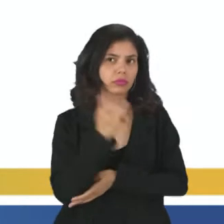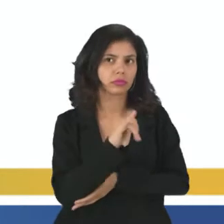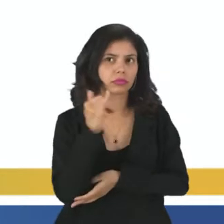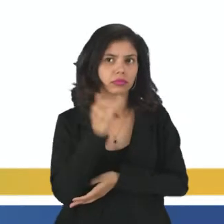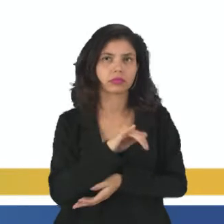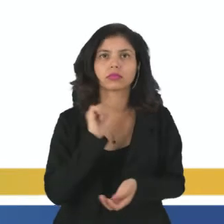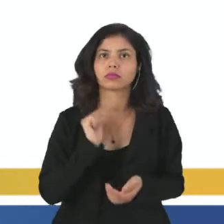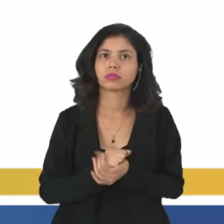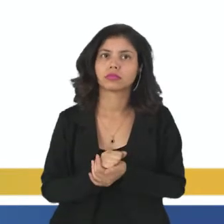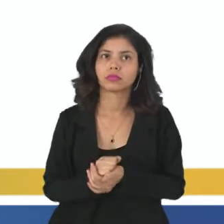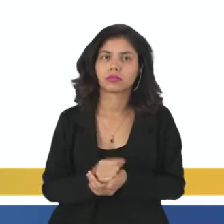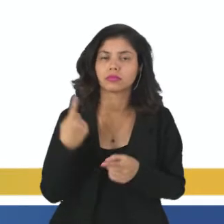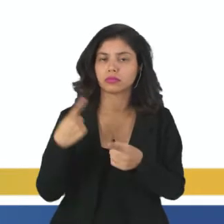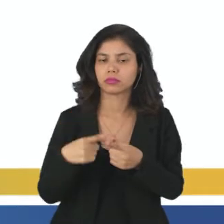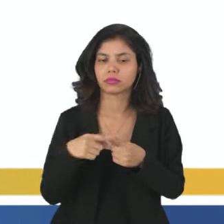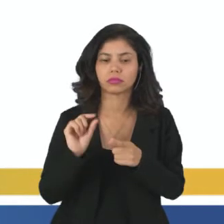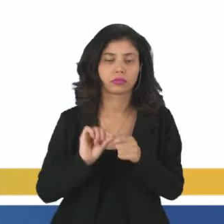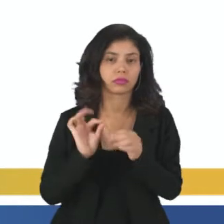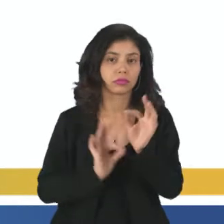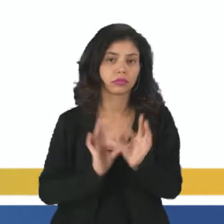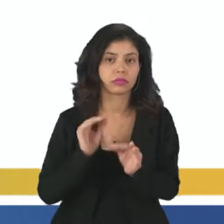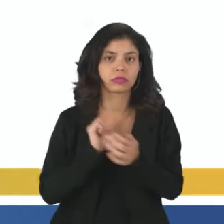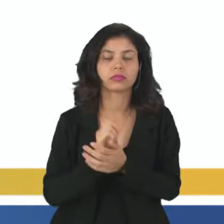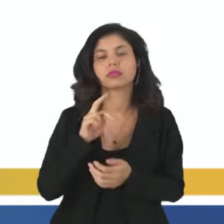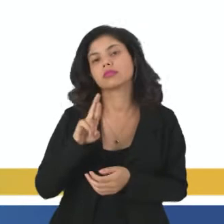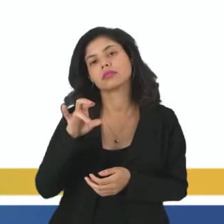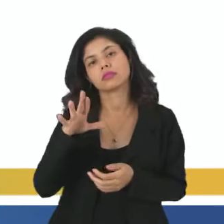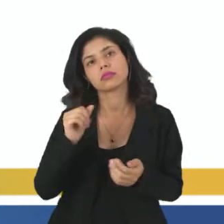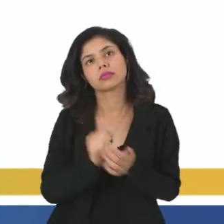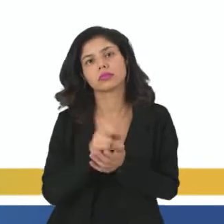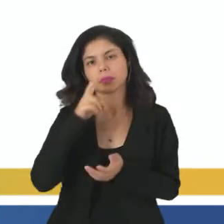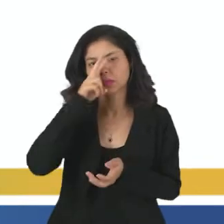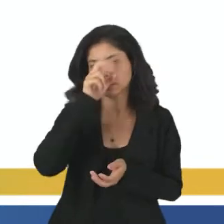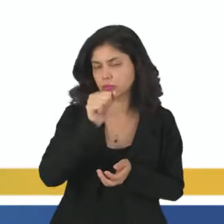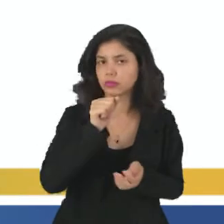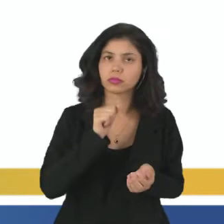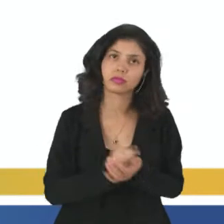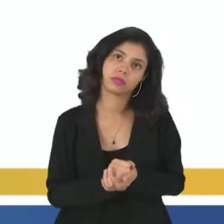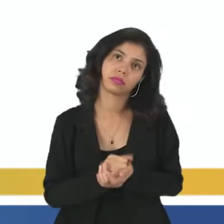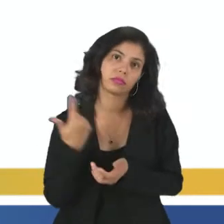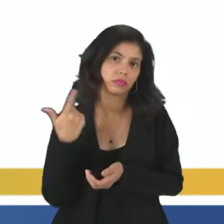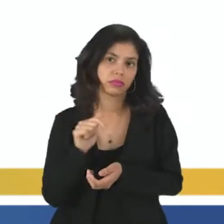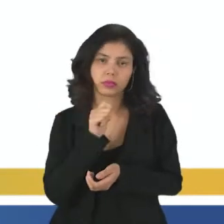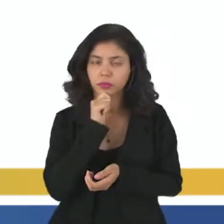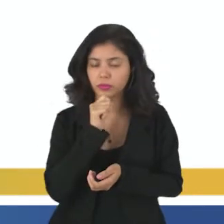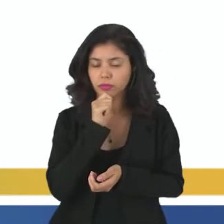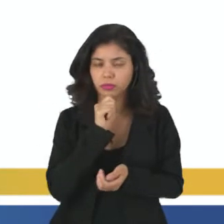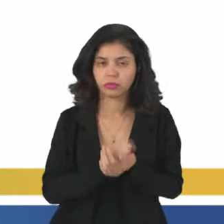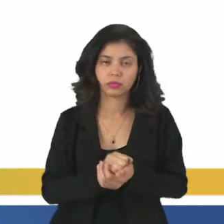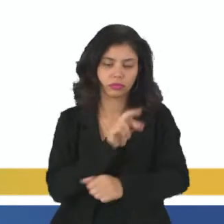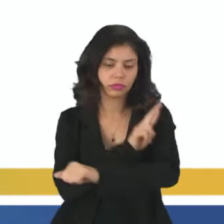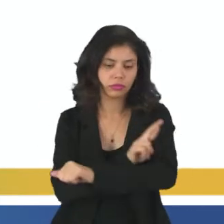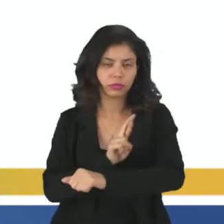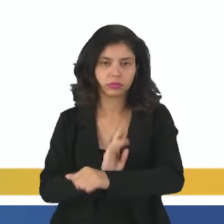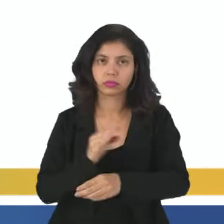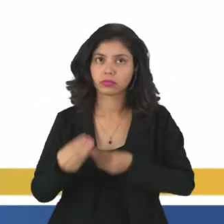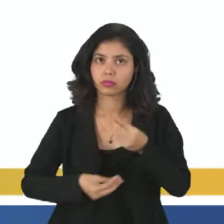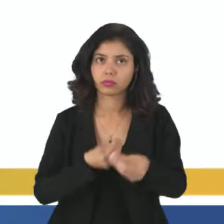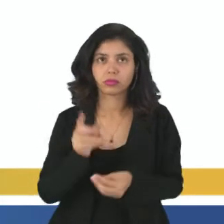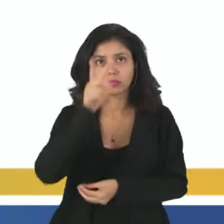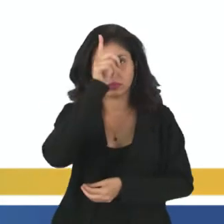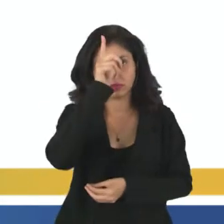por banqueiros e comerciantes poderosos. Mas essa classe social não era tão religiosa quanto a da Alemanha, para a